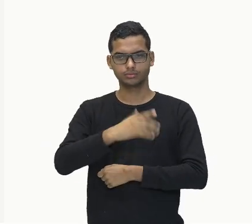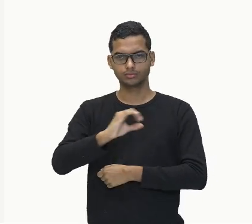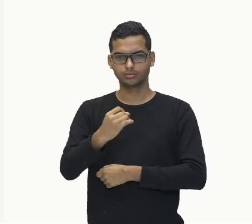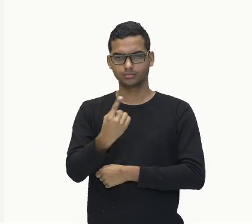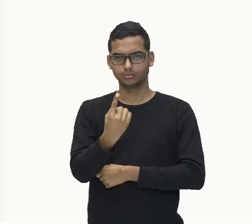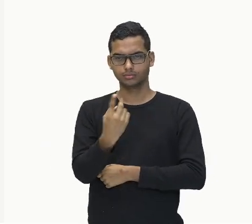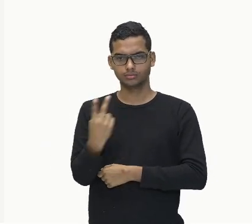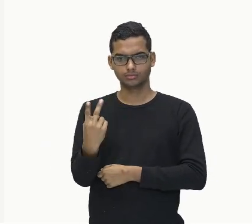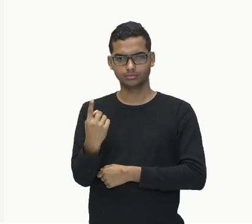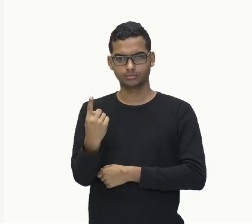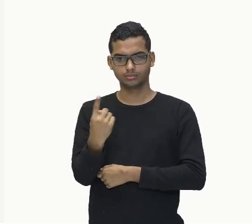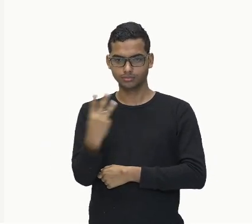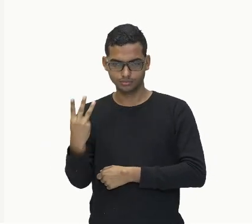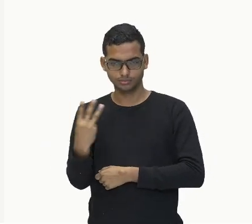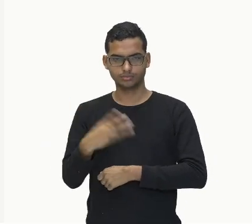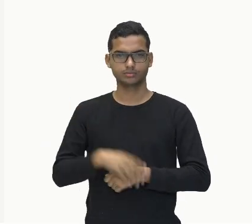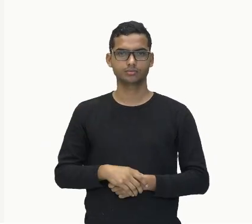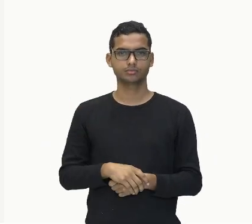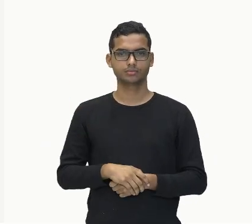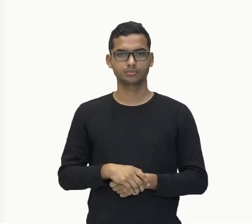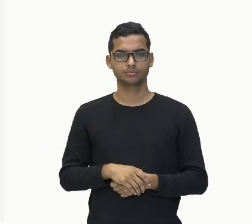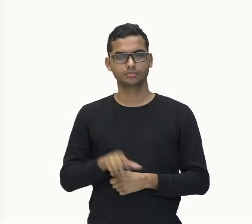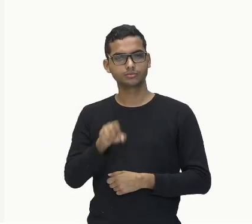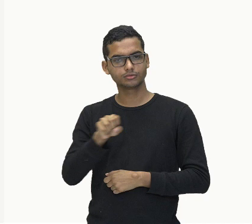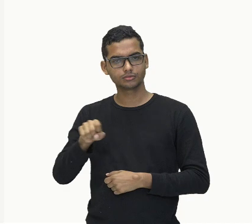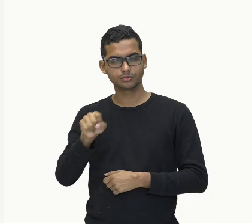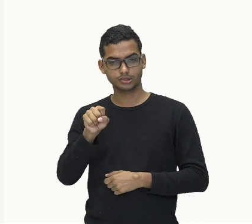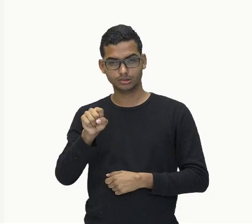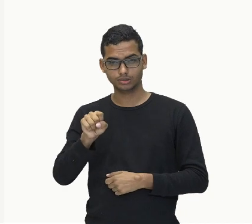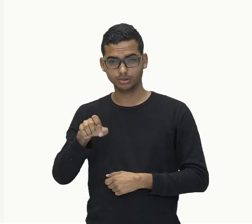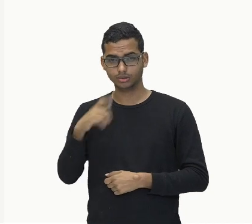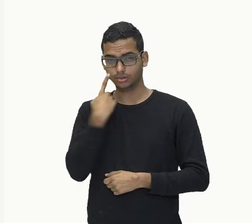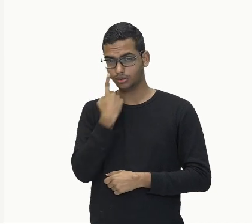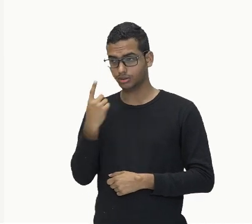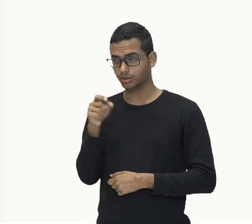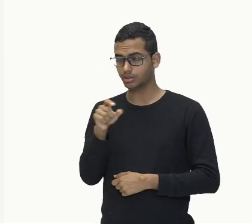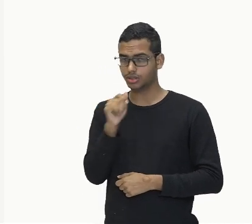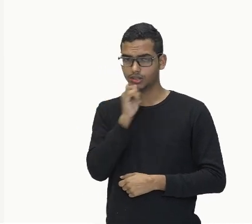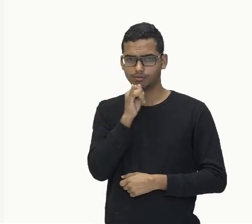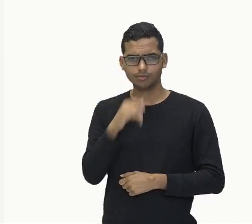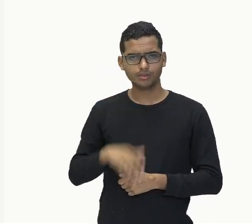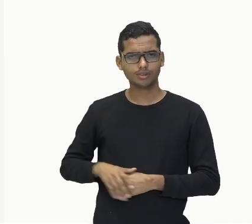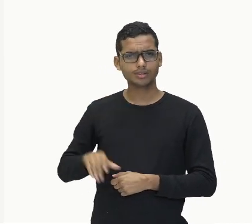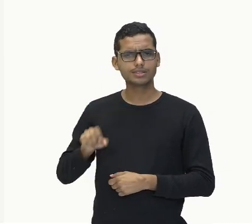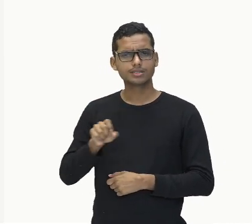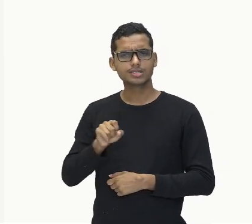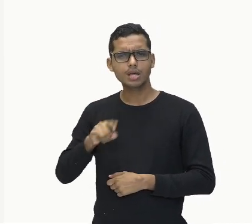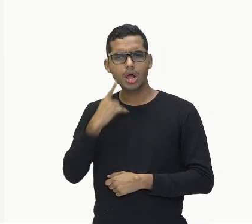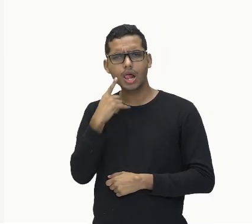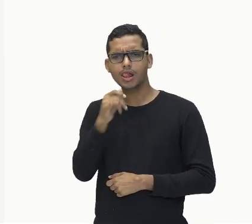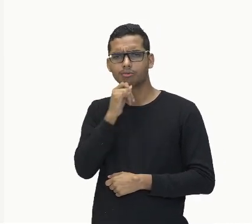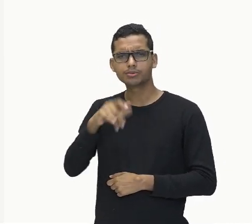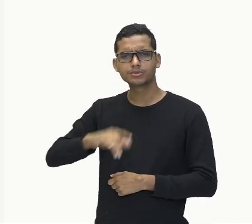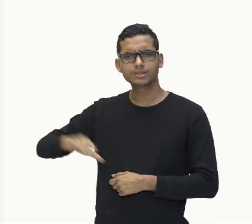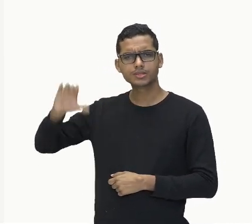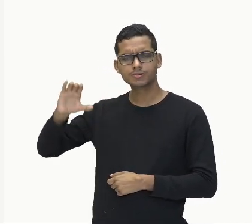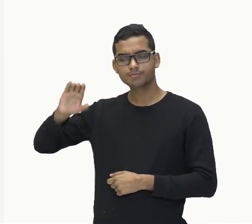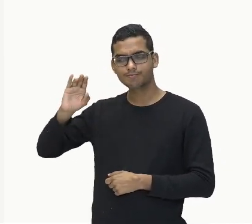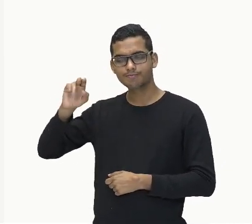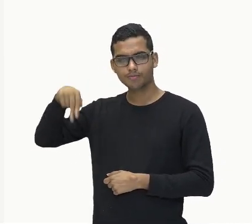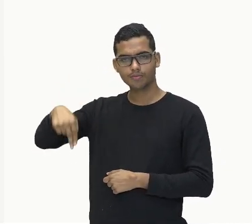a combinação de n elementos tomados 2 a 2 é igual a